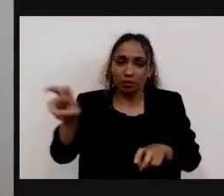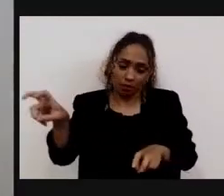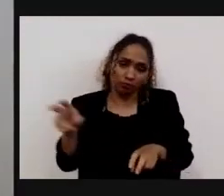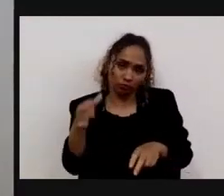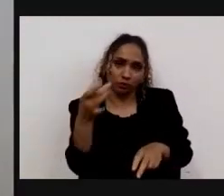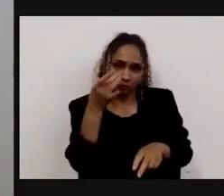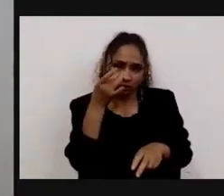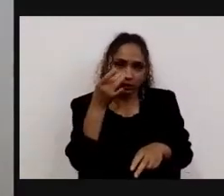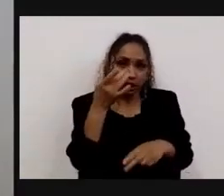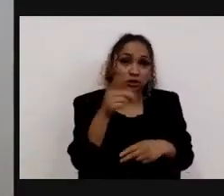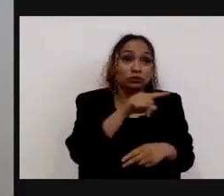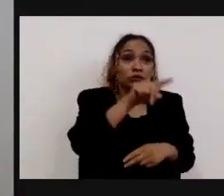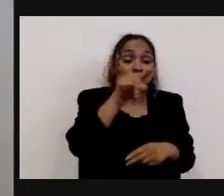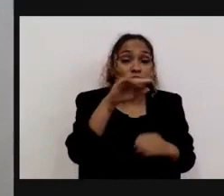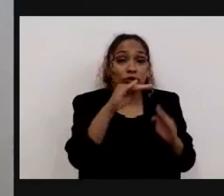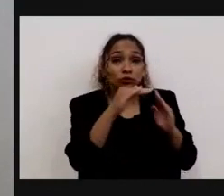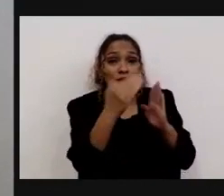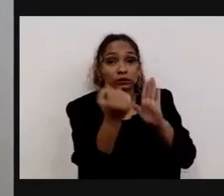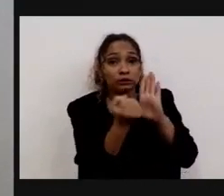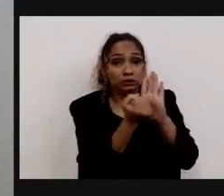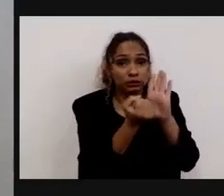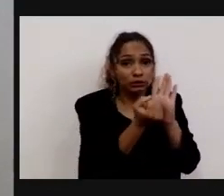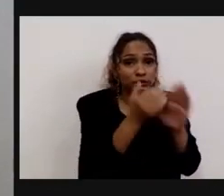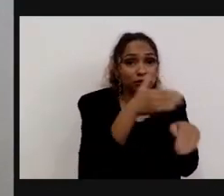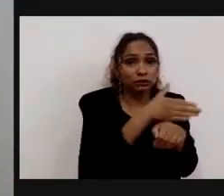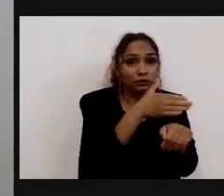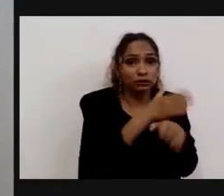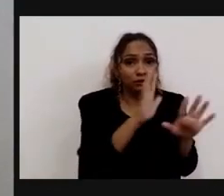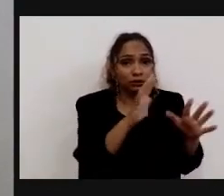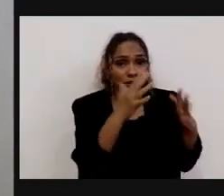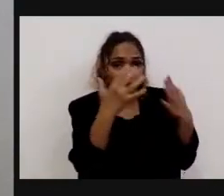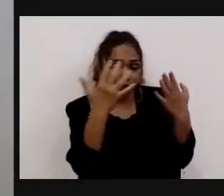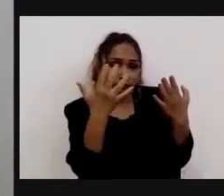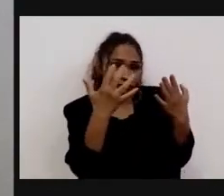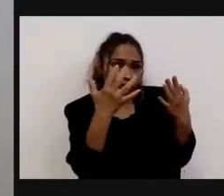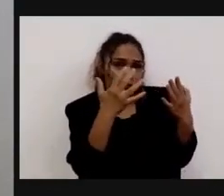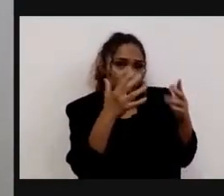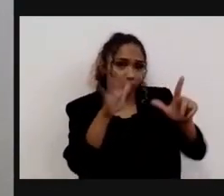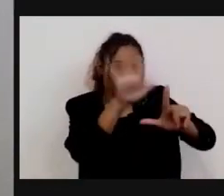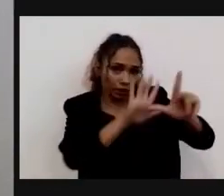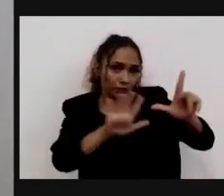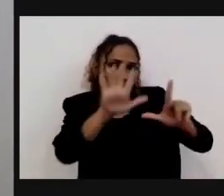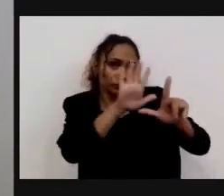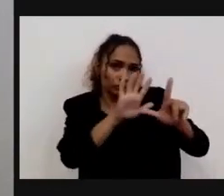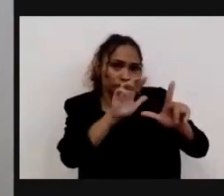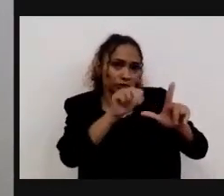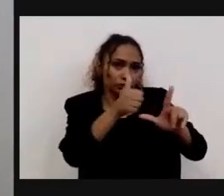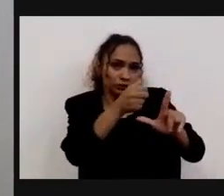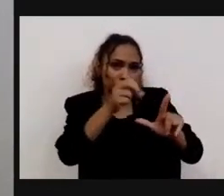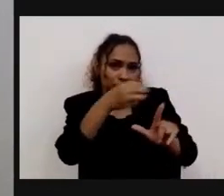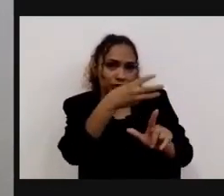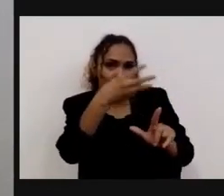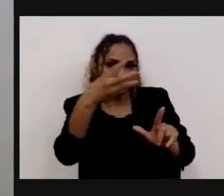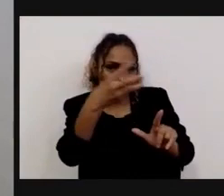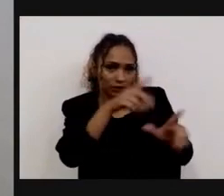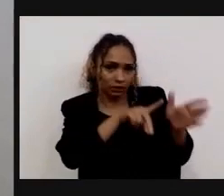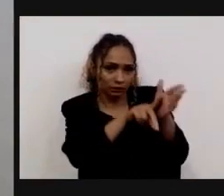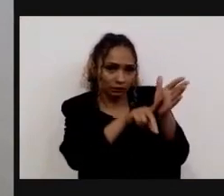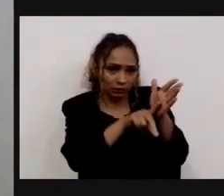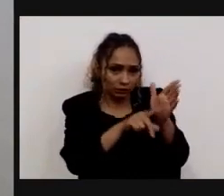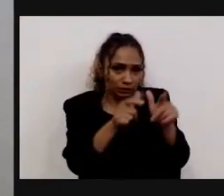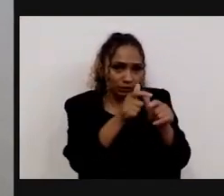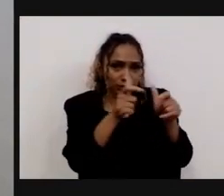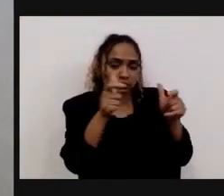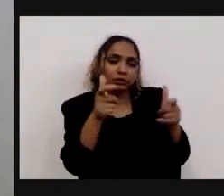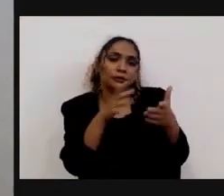aqui presente e para registrar sua presença acesse o evento pela plataforma da 13ª jornada de pesquisa e